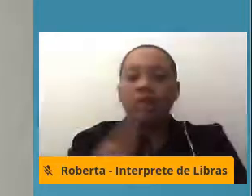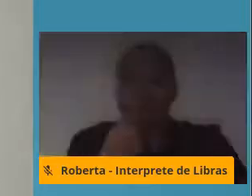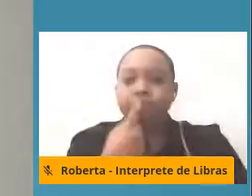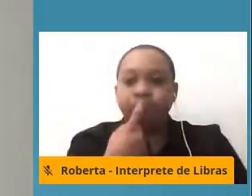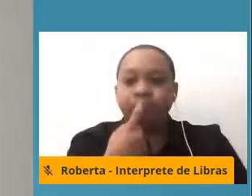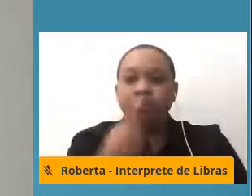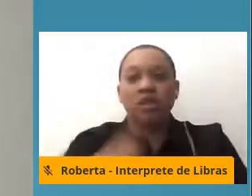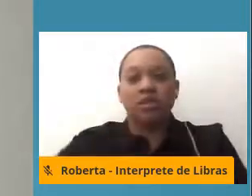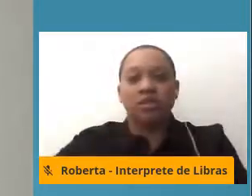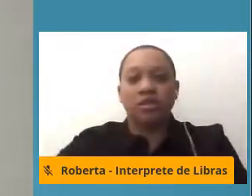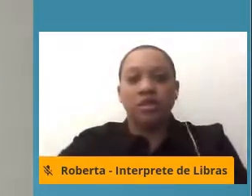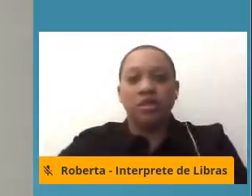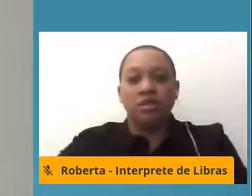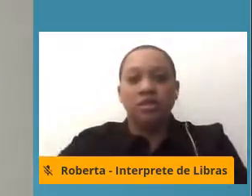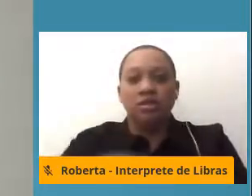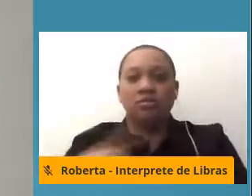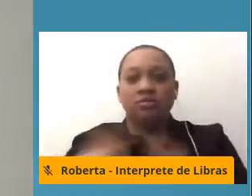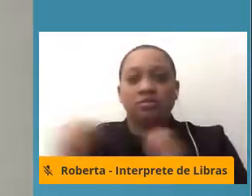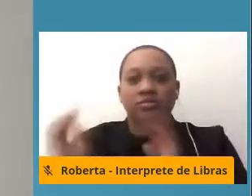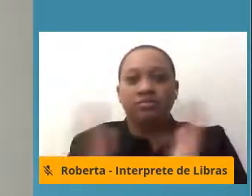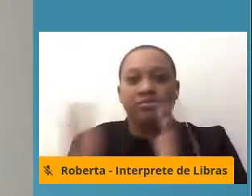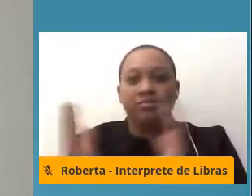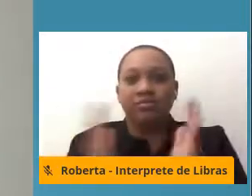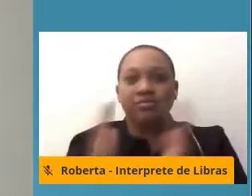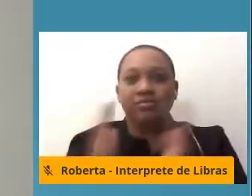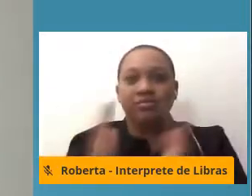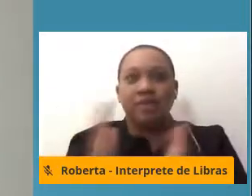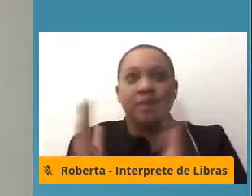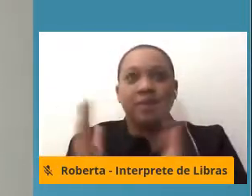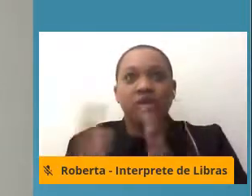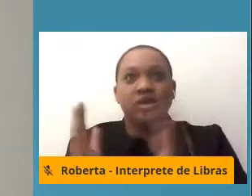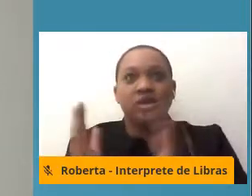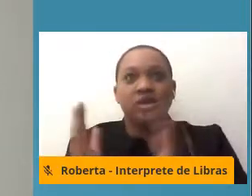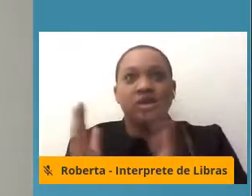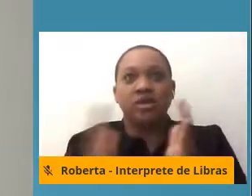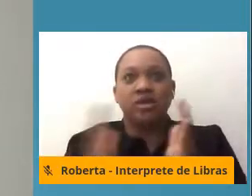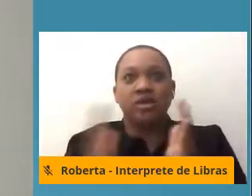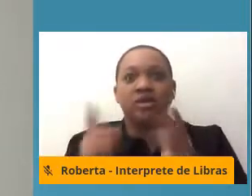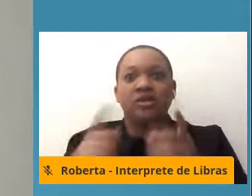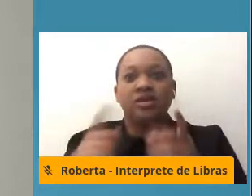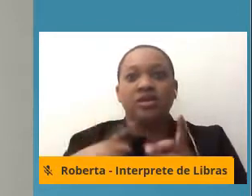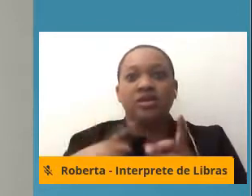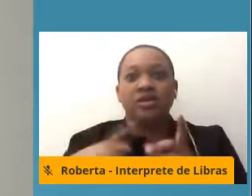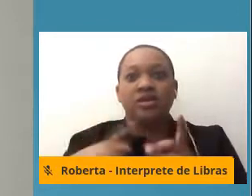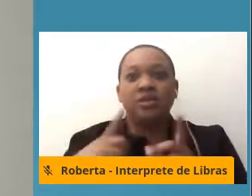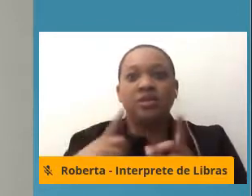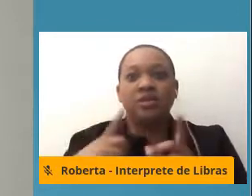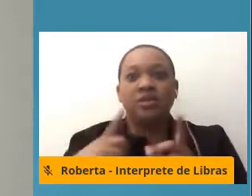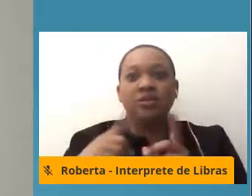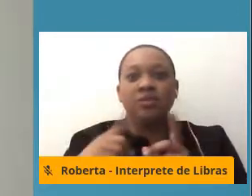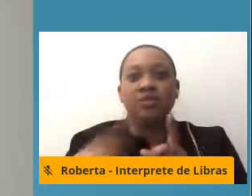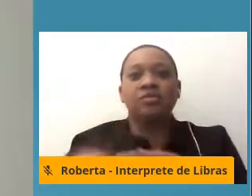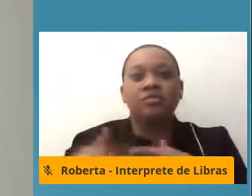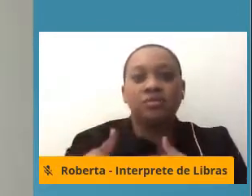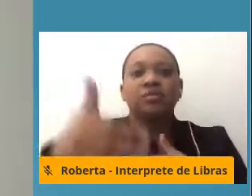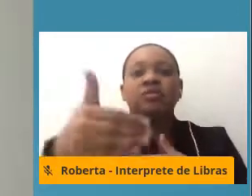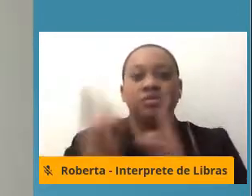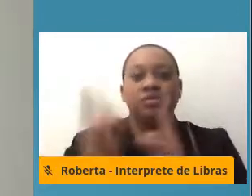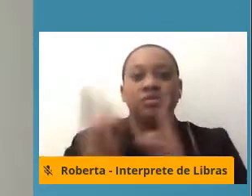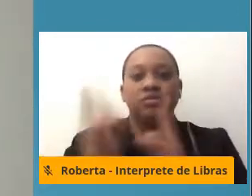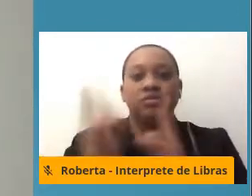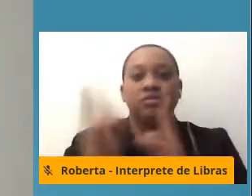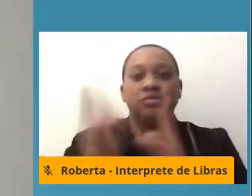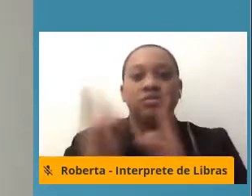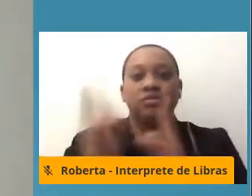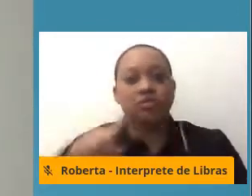que foram convidados, desde que foram convidados até hoje, concordaram em trazer um pouquinho da vivência deles para vocês, né? Os